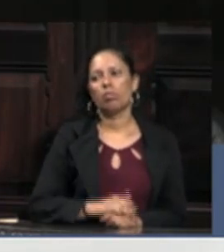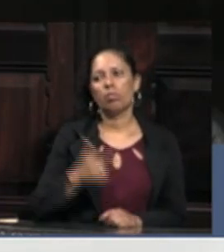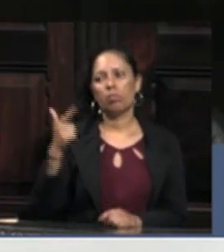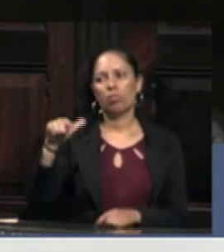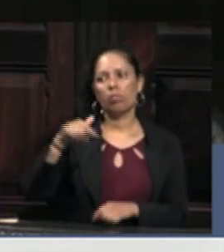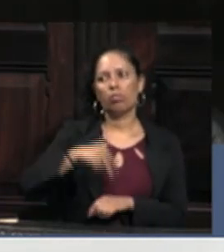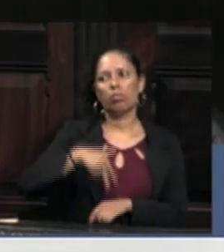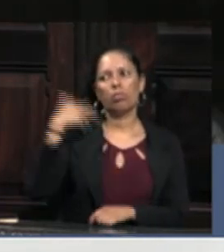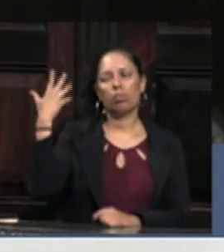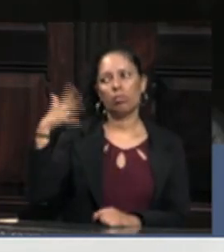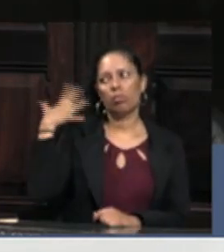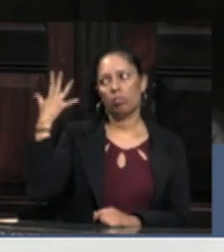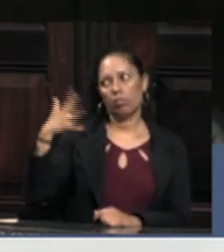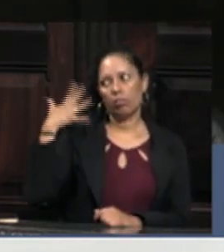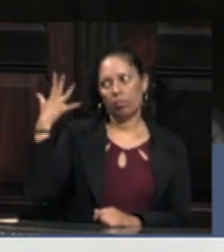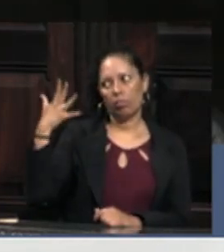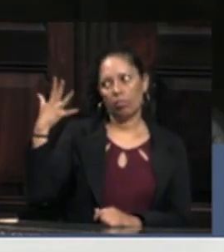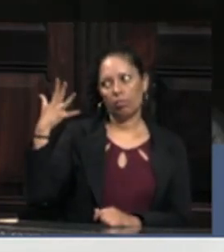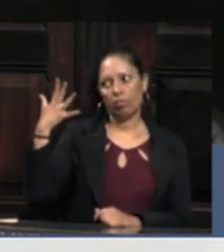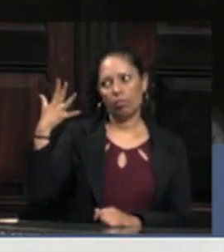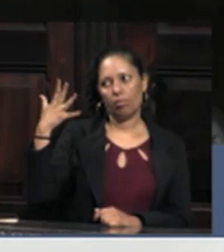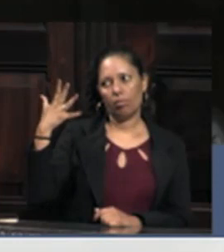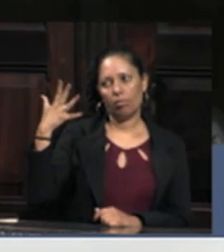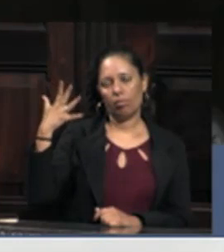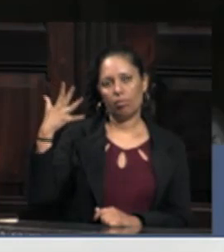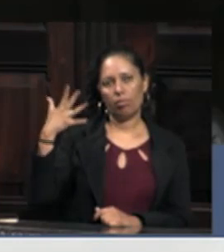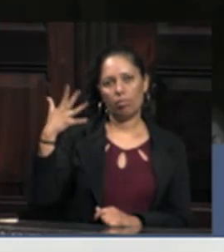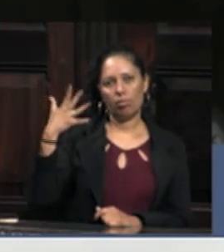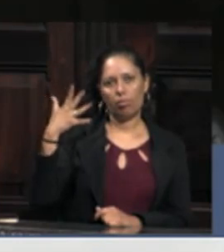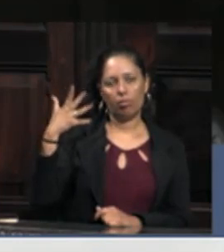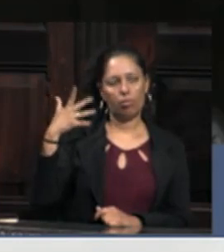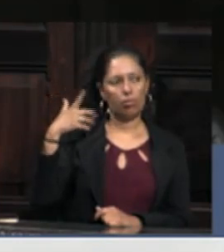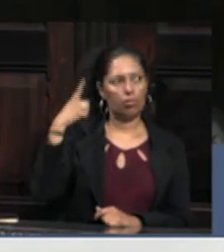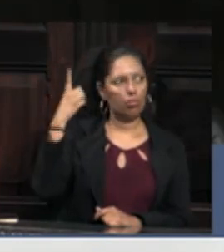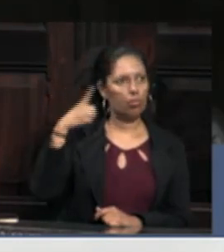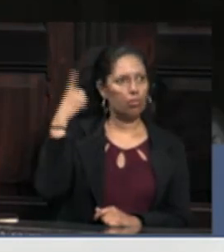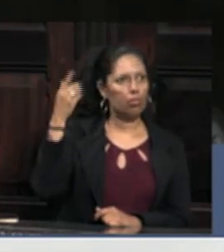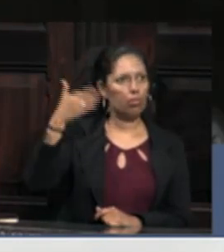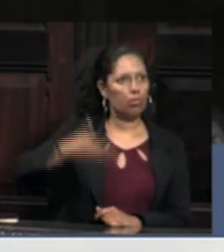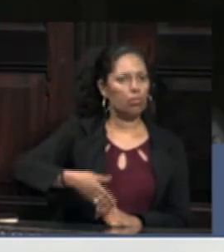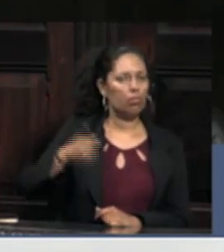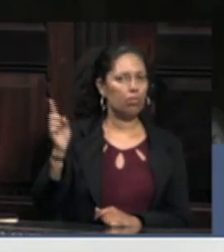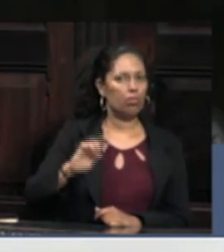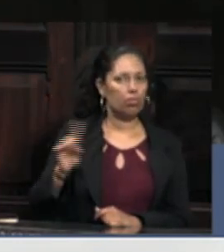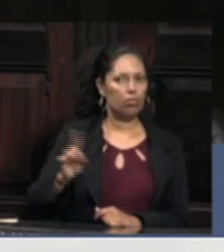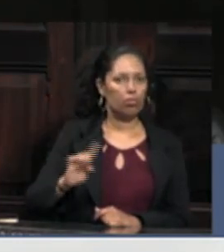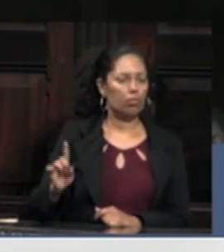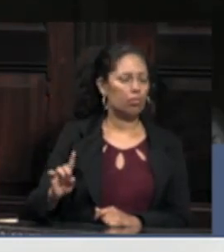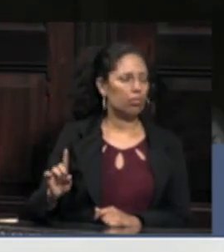Próximo orador inscrito, Gustavo Tutuca, não estando presente,